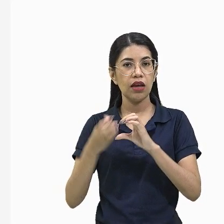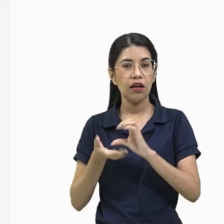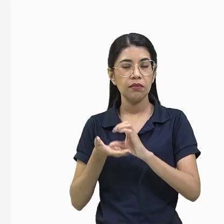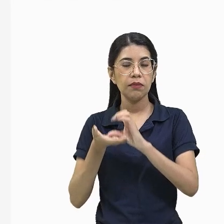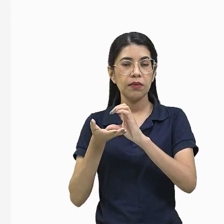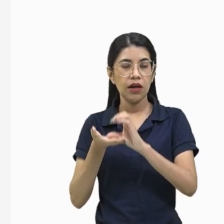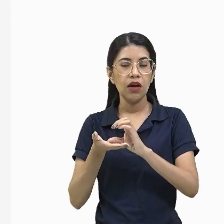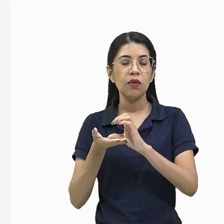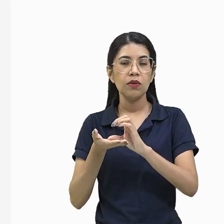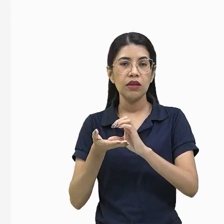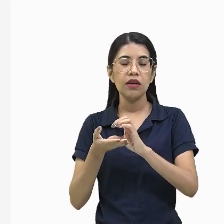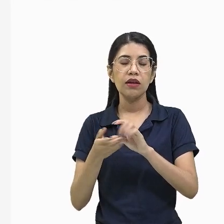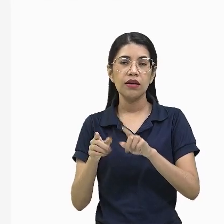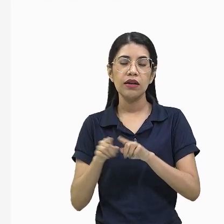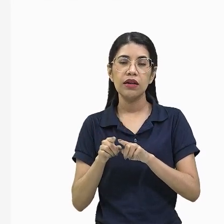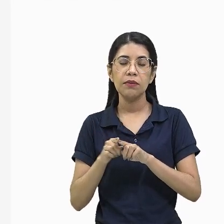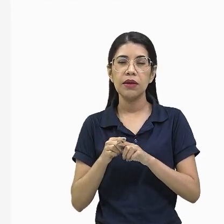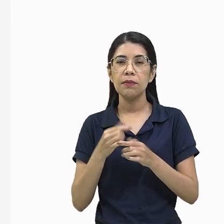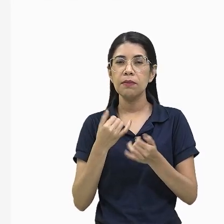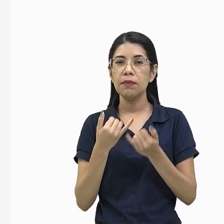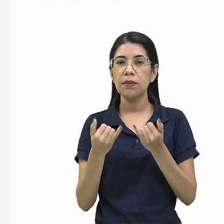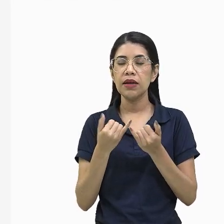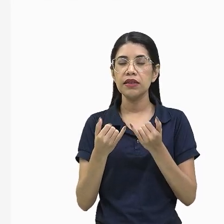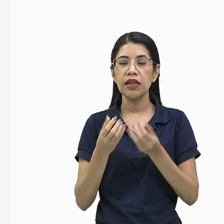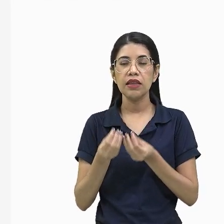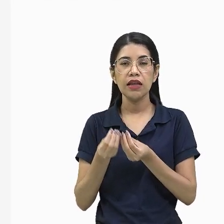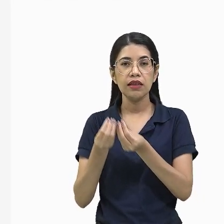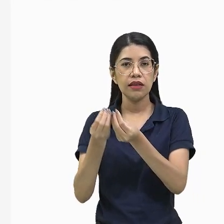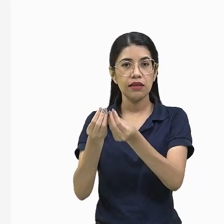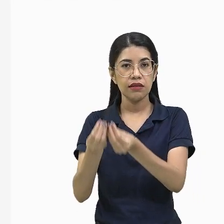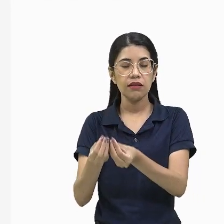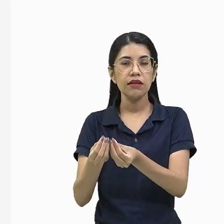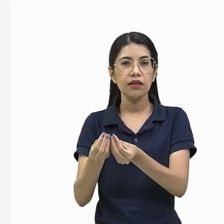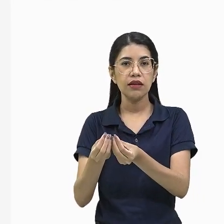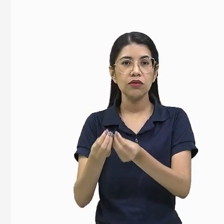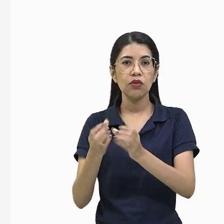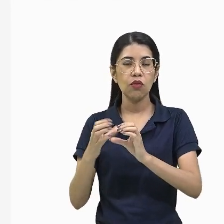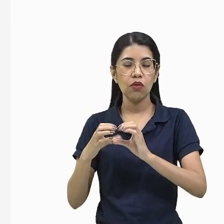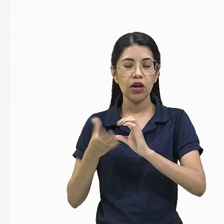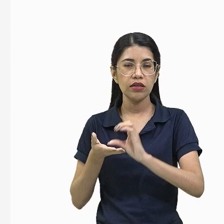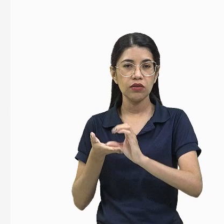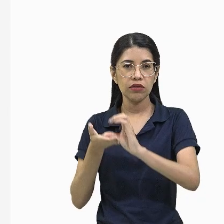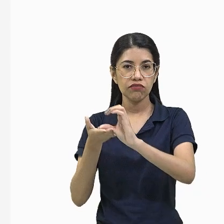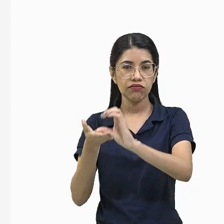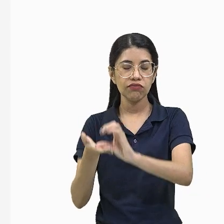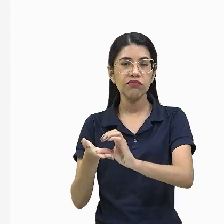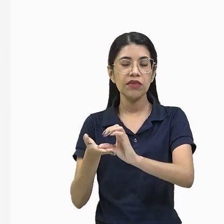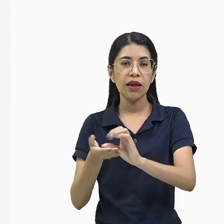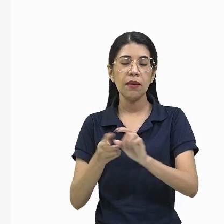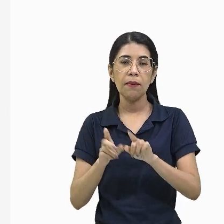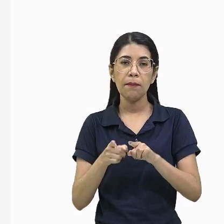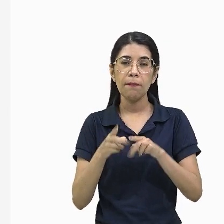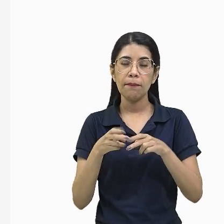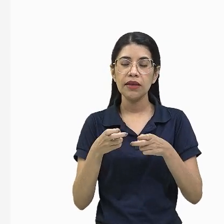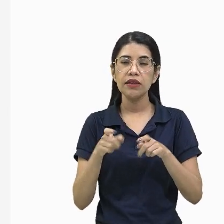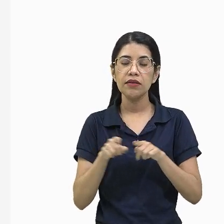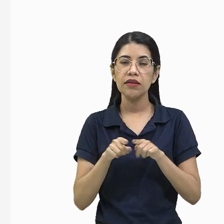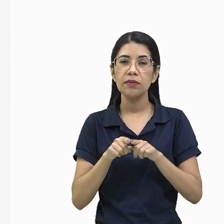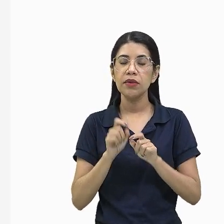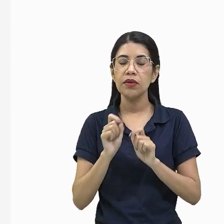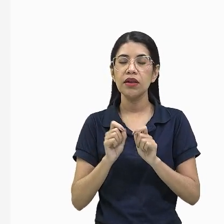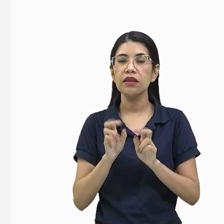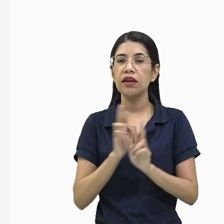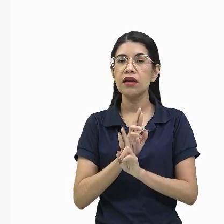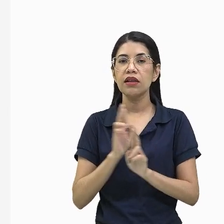como um gesto, né? Como se estivesse dando para alguém. E observe que esse coração tem essa